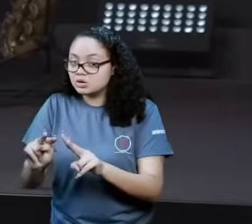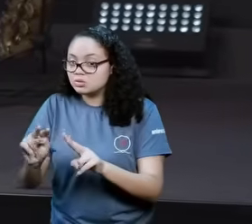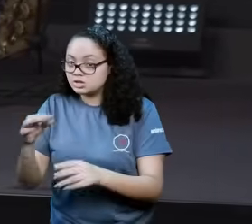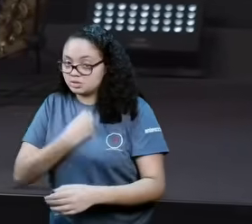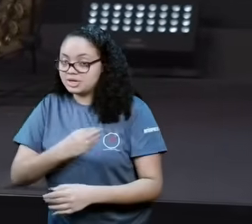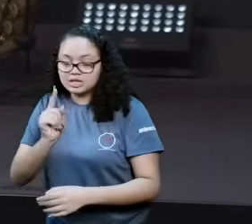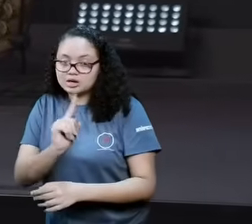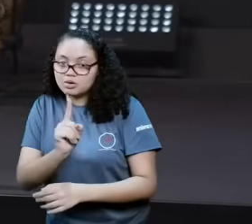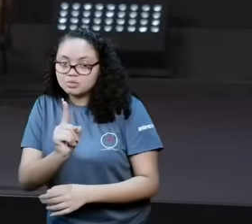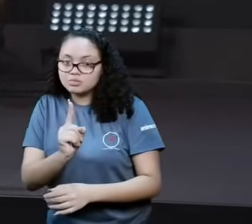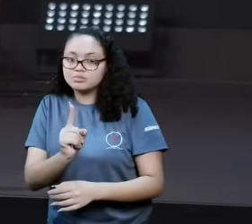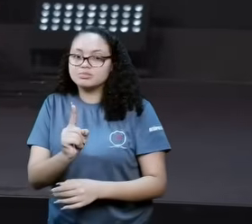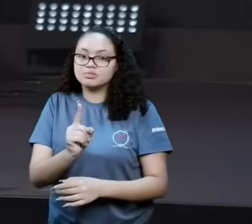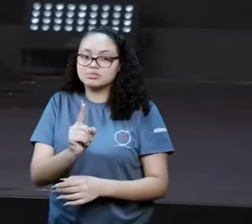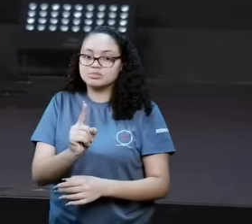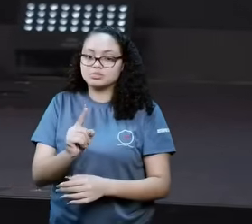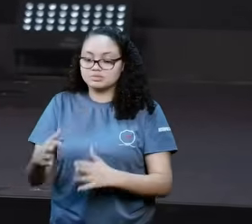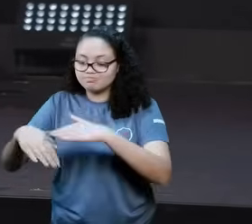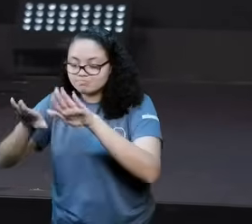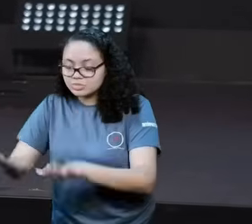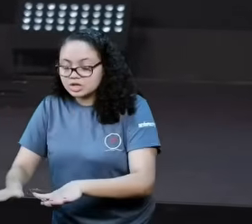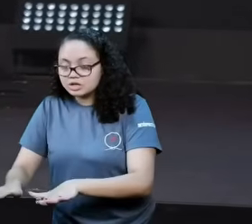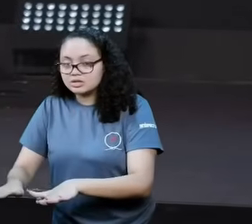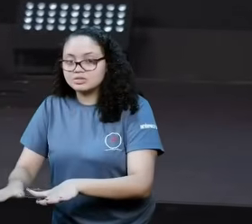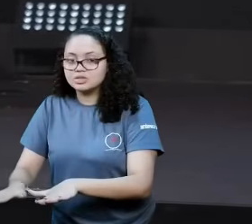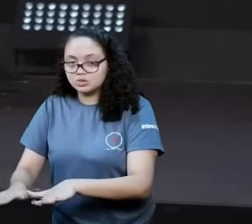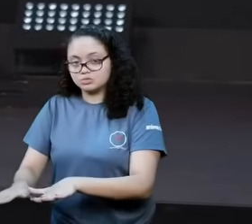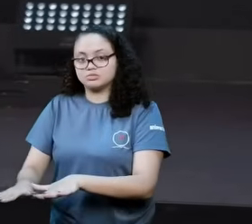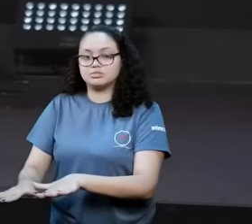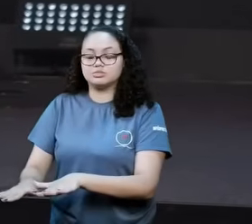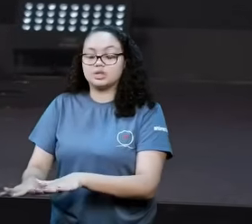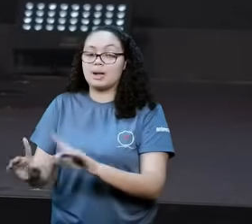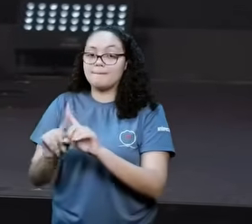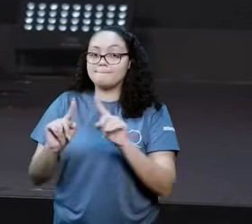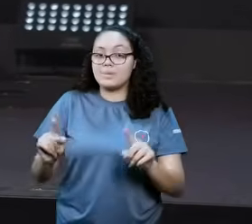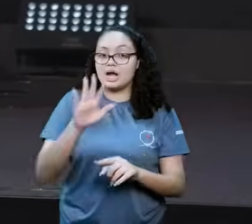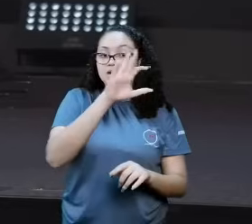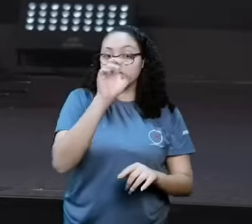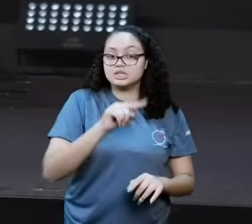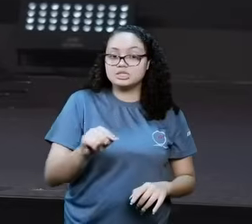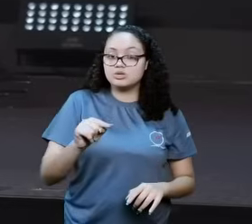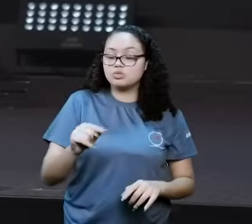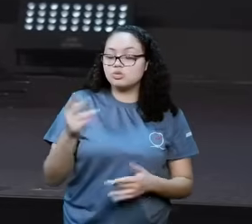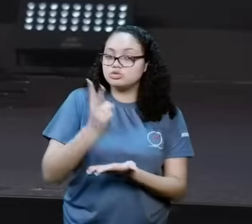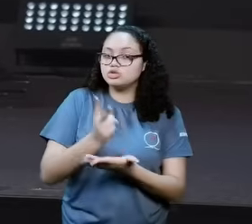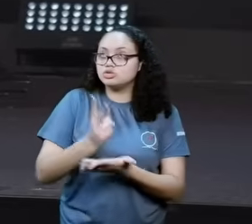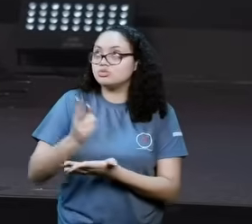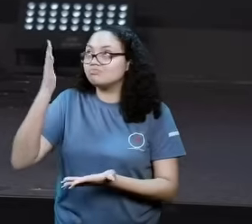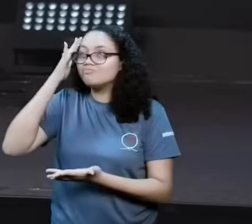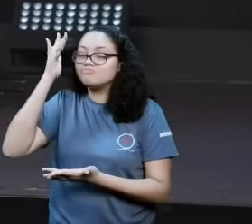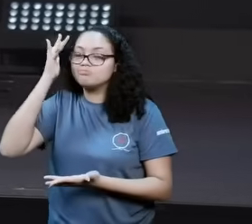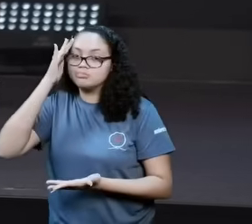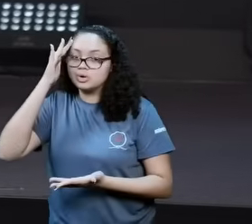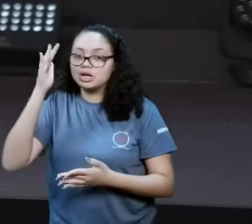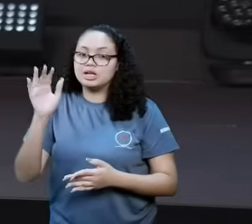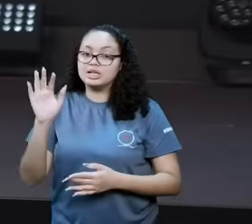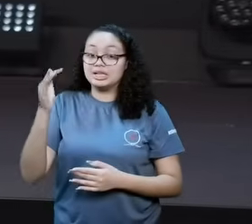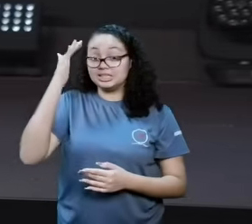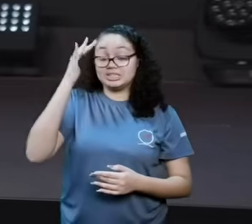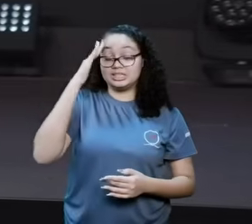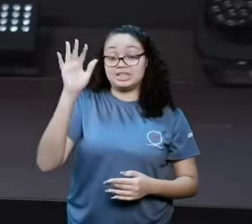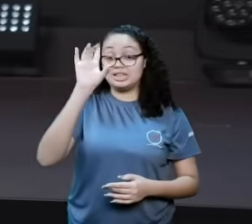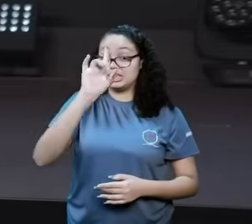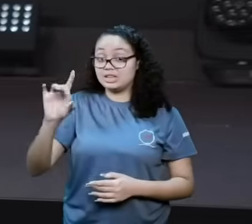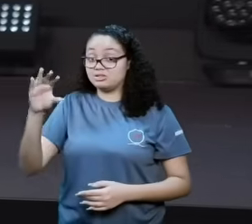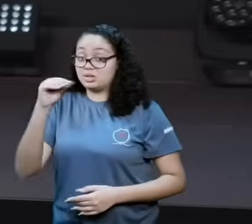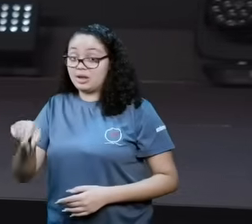está. Me tomou, me levou e me? Não ficou. Só que Ezequiel continua ouvindo? Então entenda, Deus não está no vale,